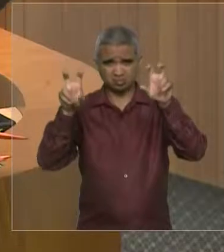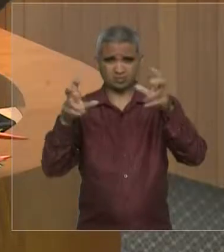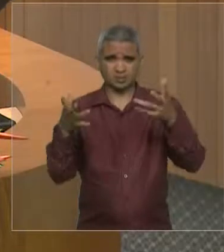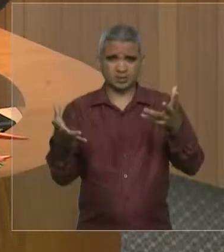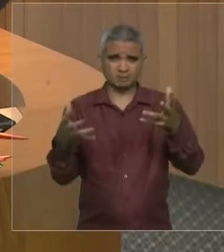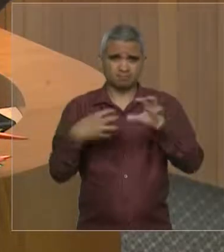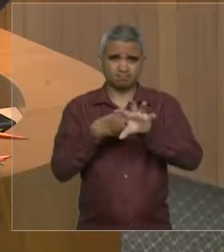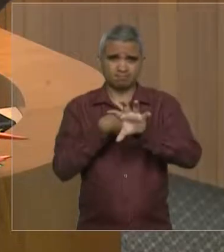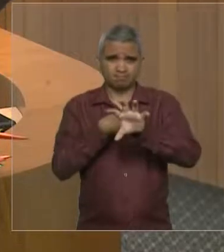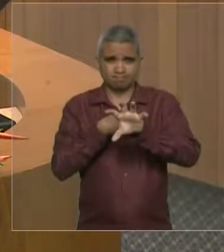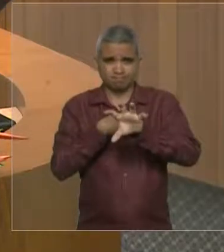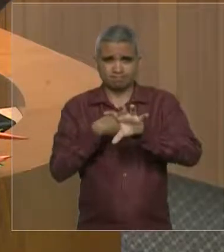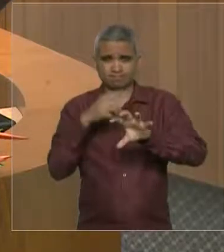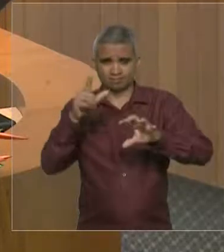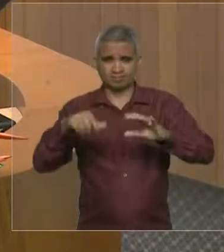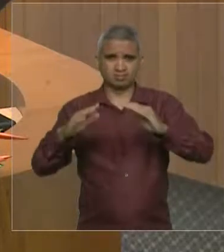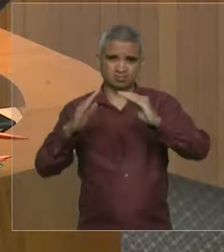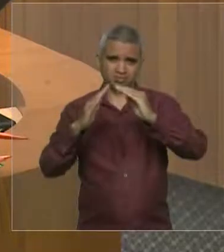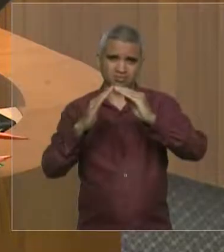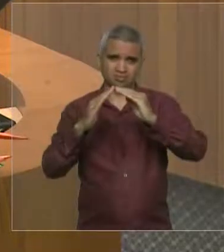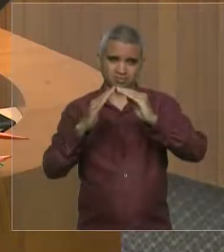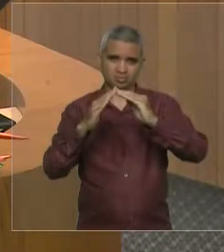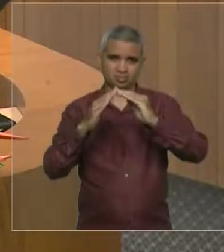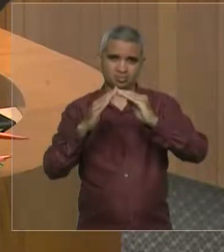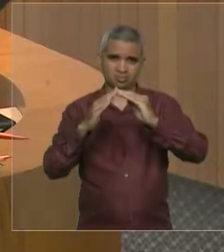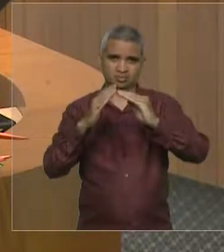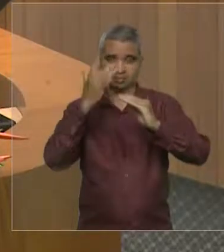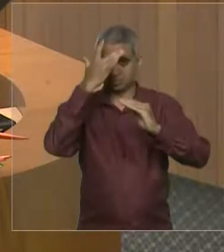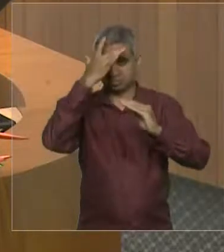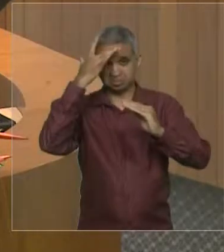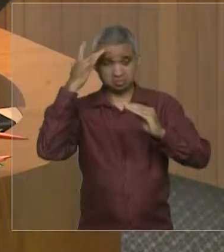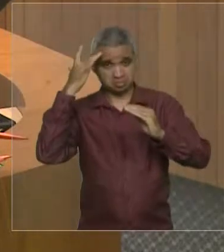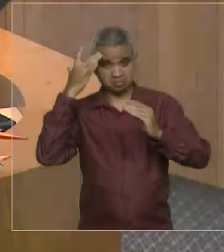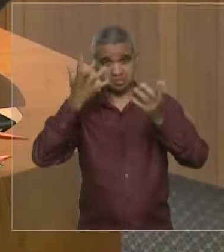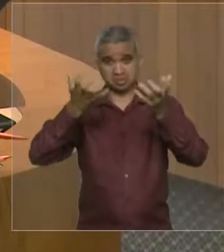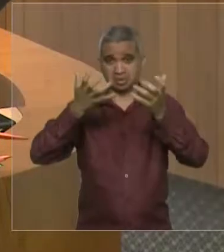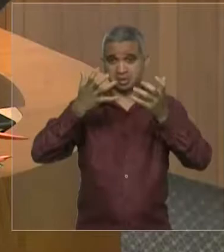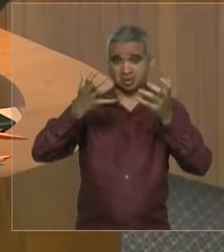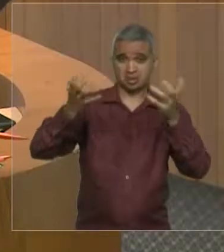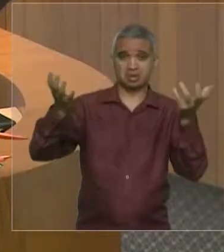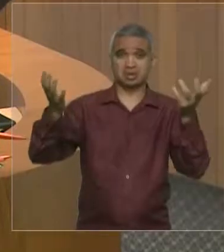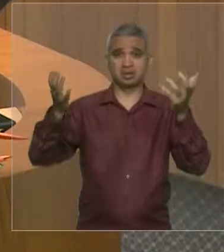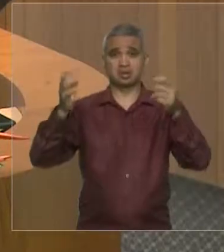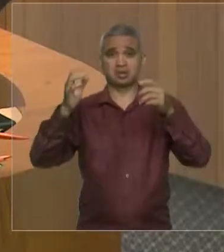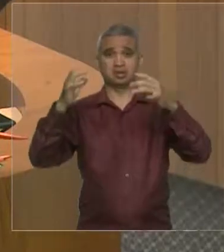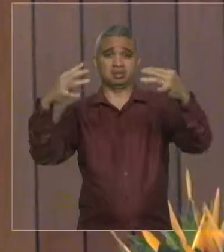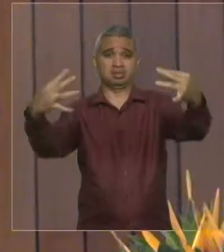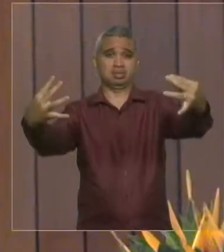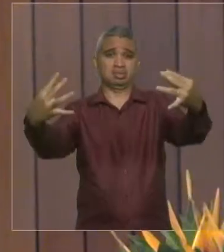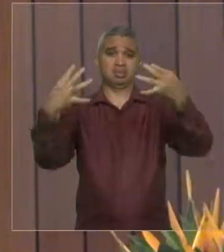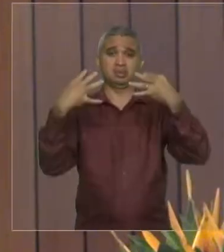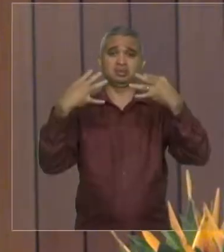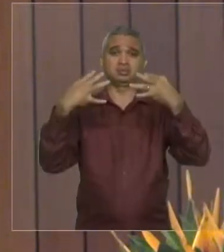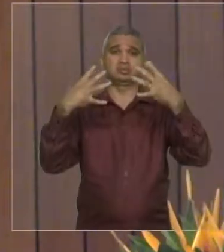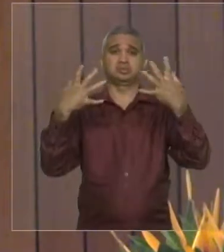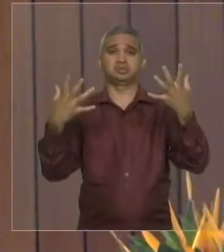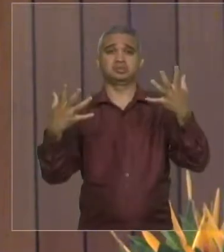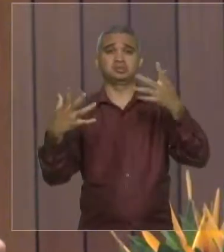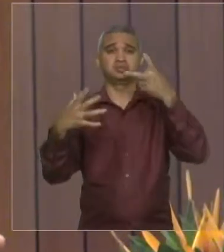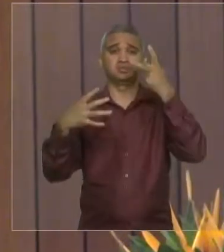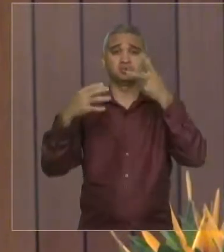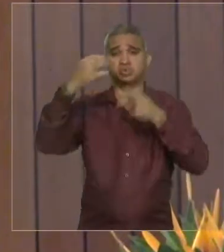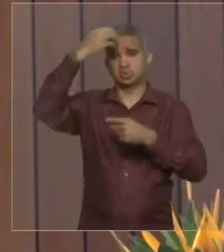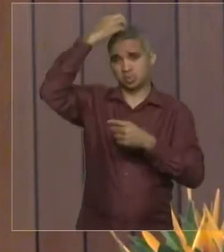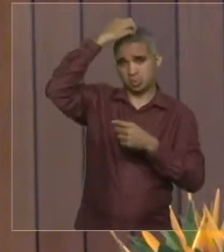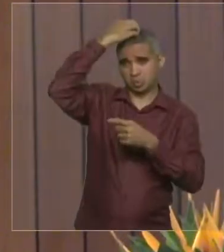moradia, as pessoas tendem a fazer aquele espetáculo, tentar trazer quem não tem culpa para um lugar